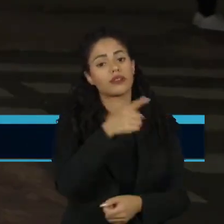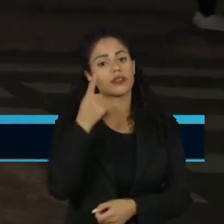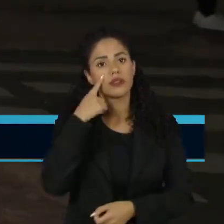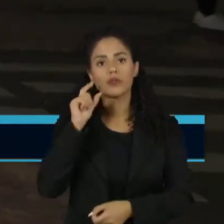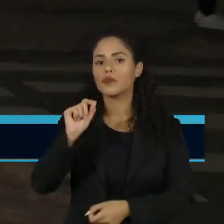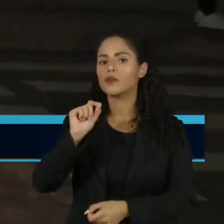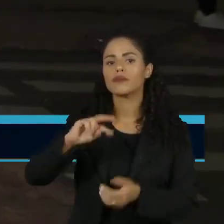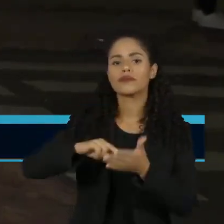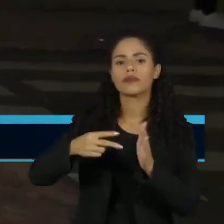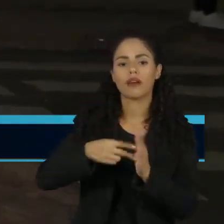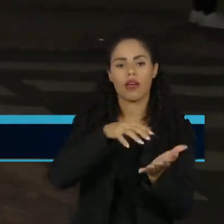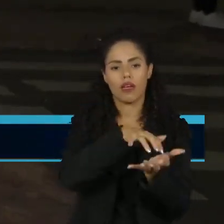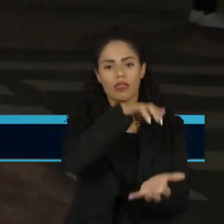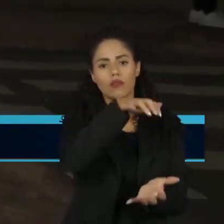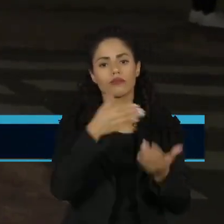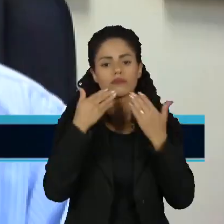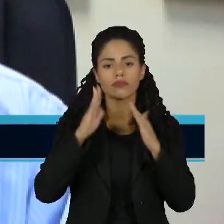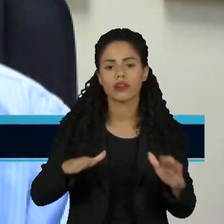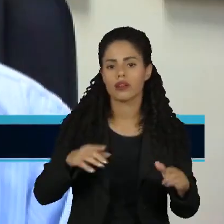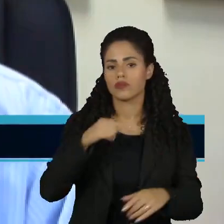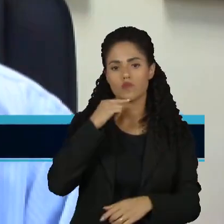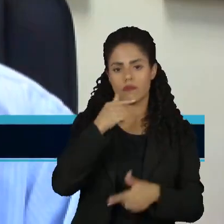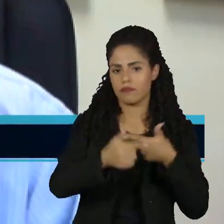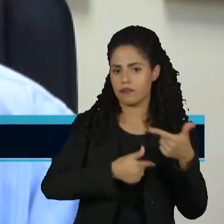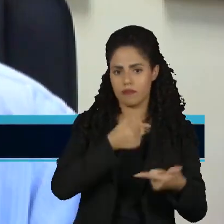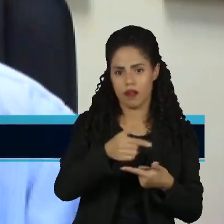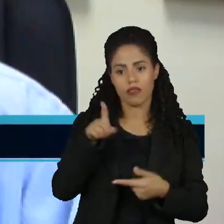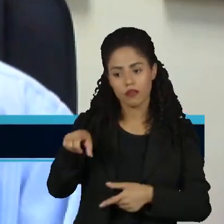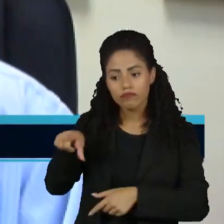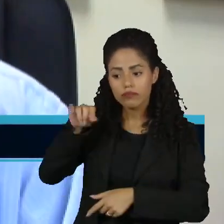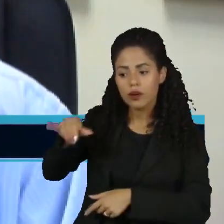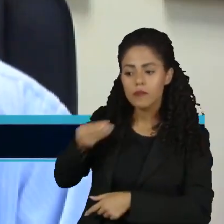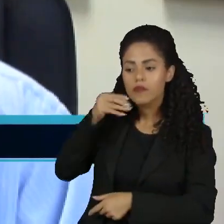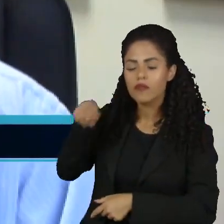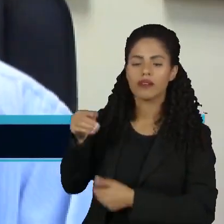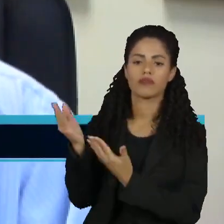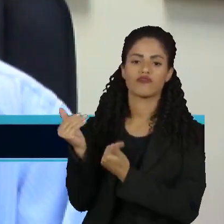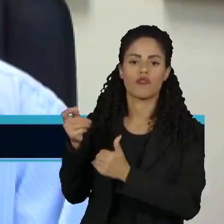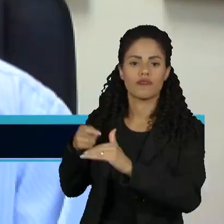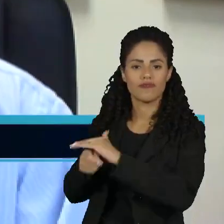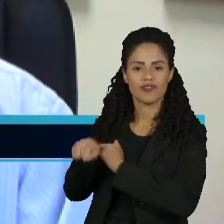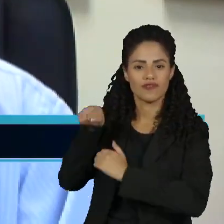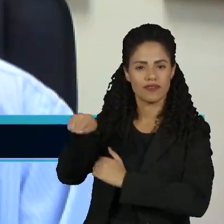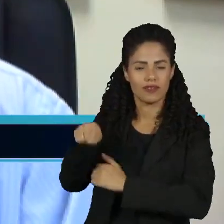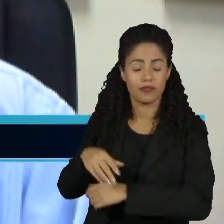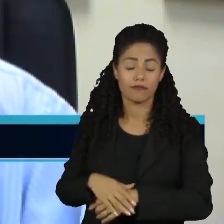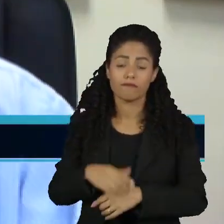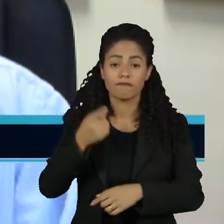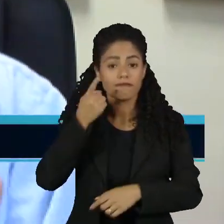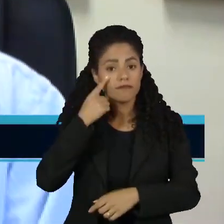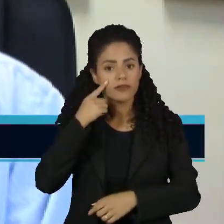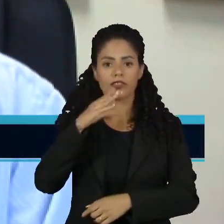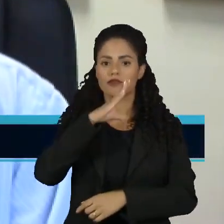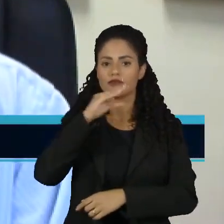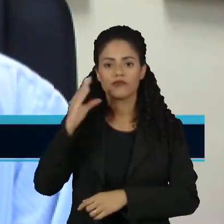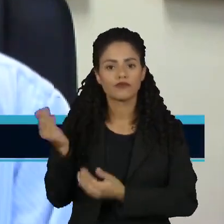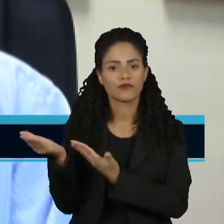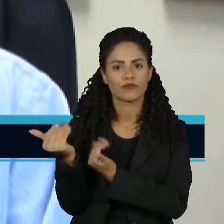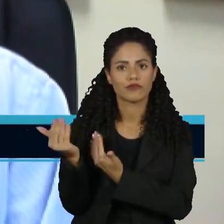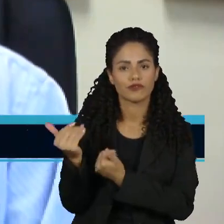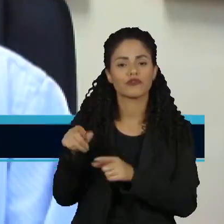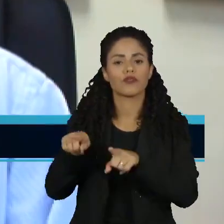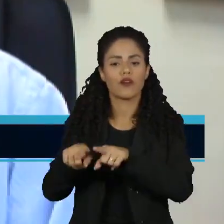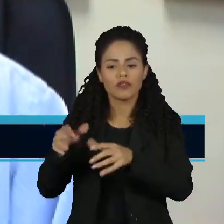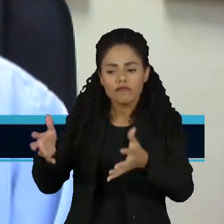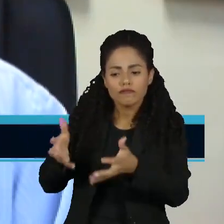seja, idosos e crianças. Ainda está em tempo da gente investir no jovem, o vento não sopra mais a favor, mas